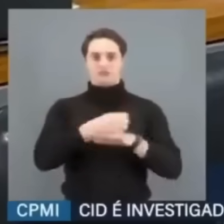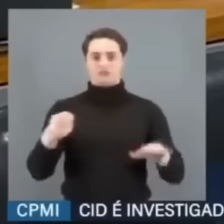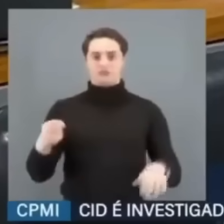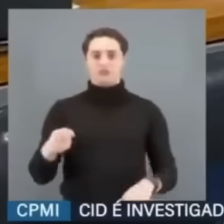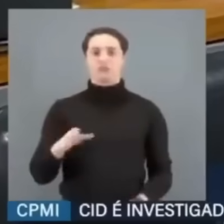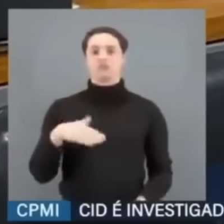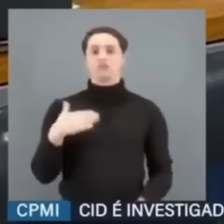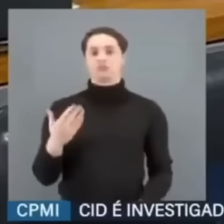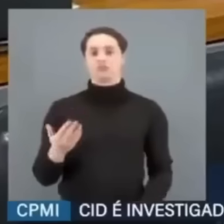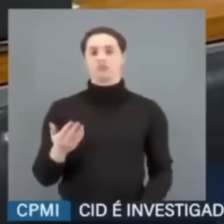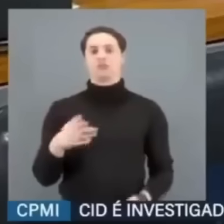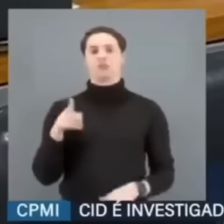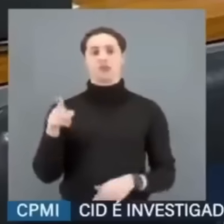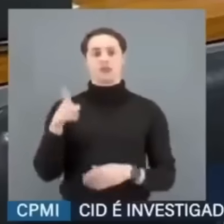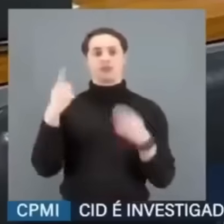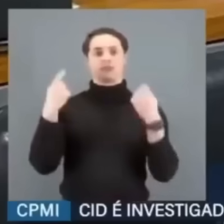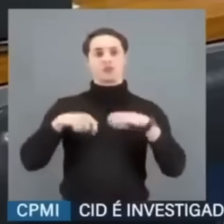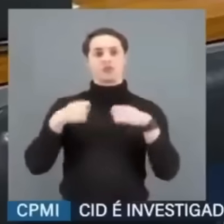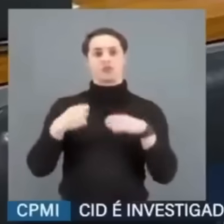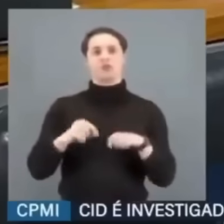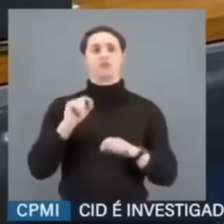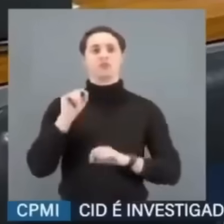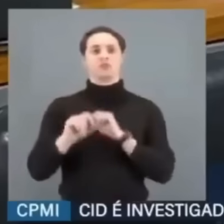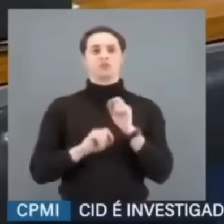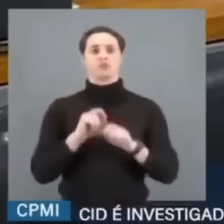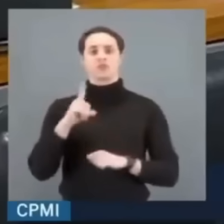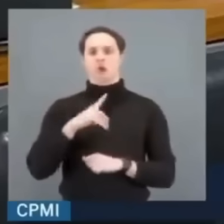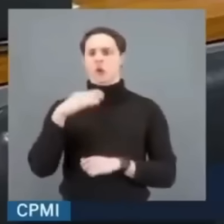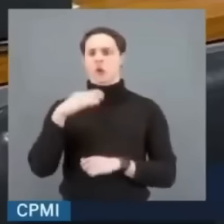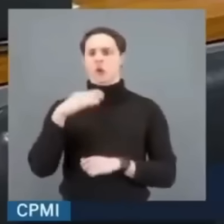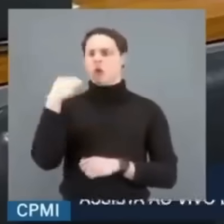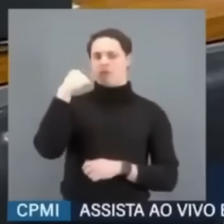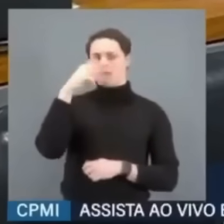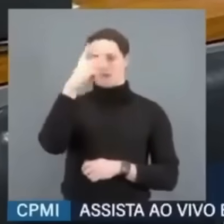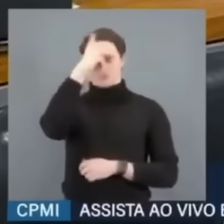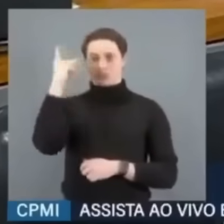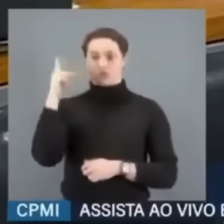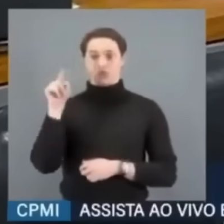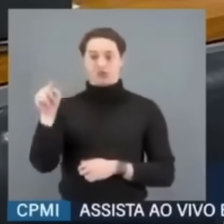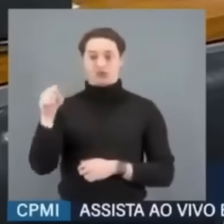E, portanto, que eles precisariam de convencer